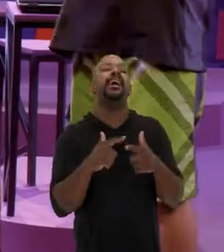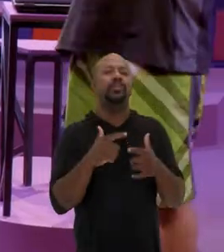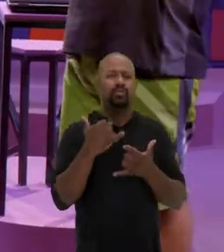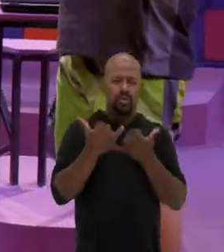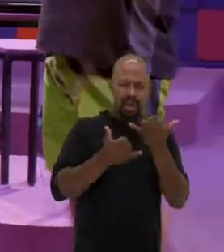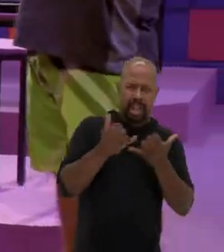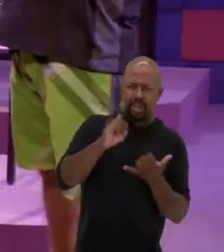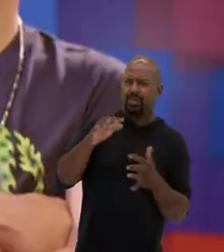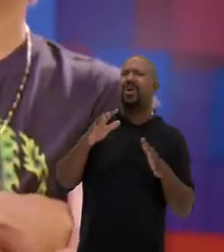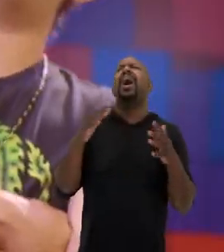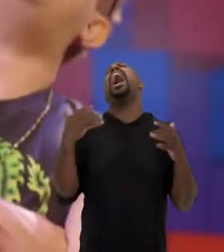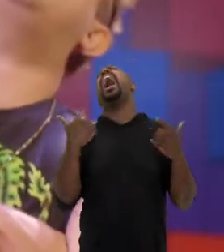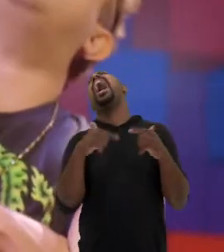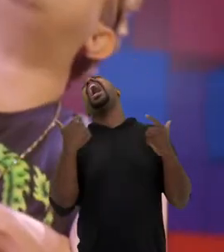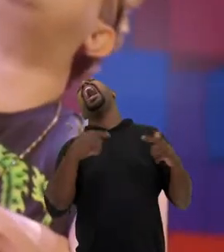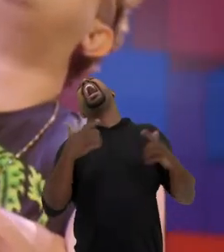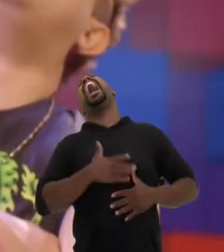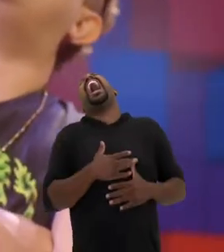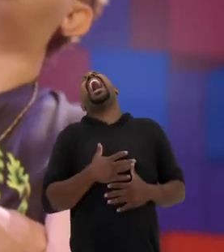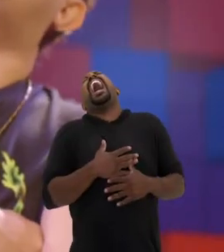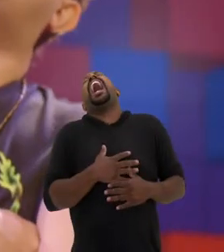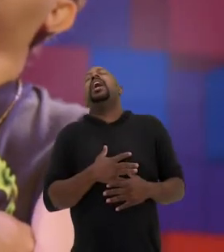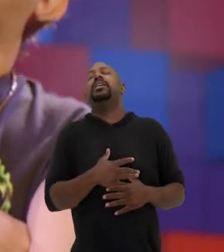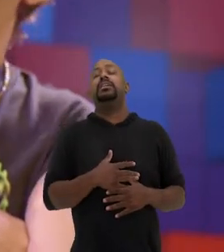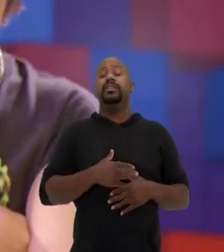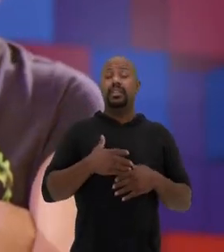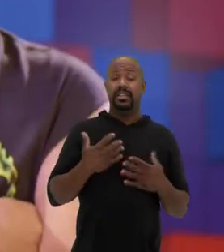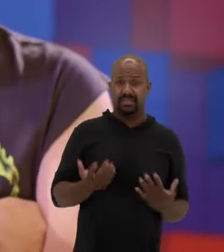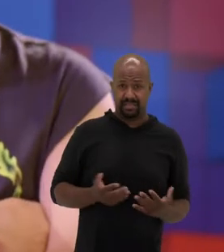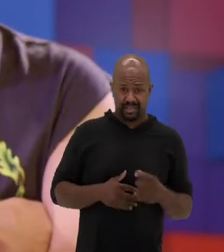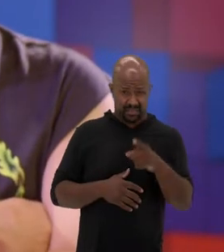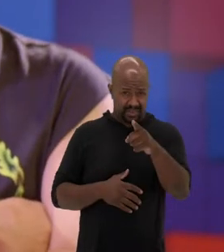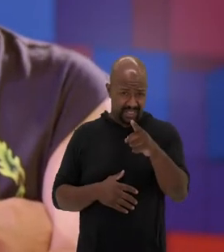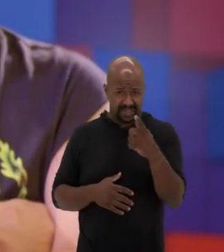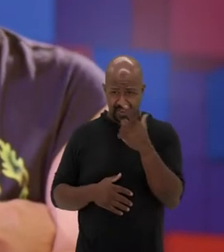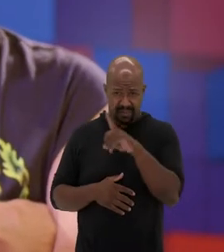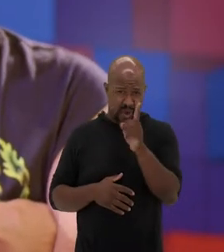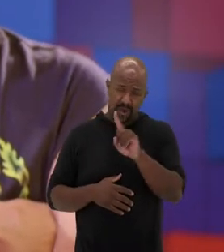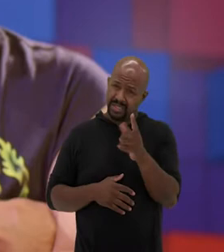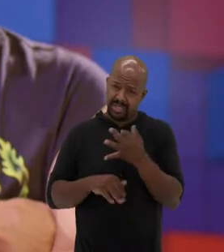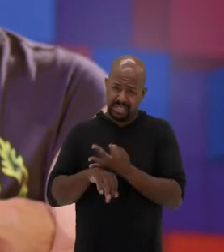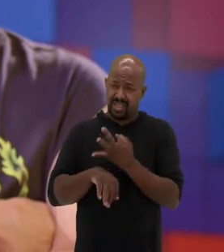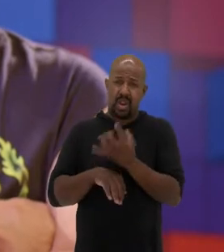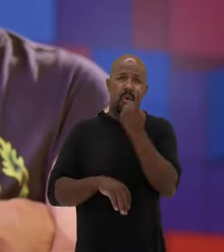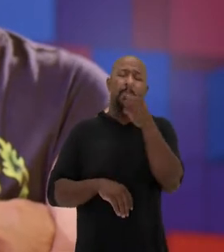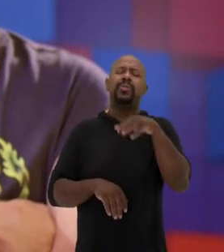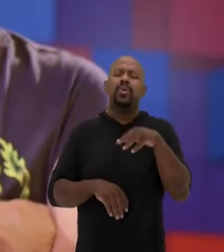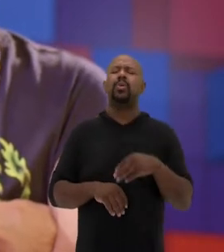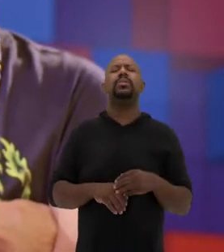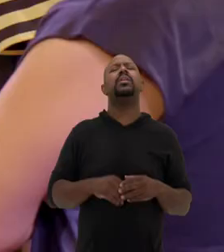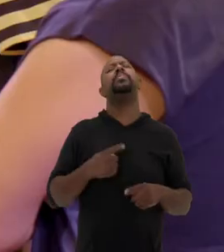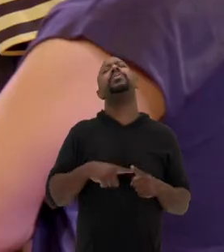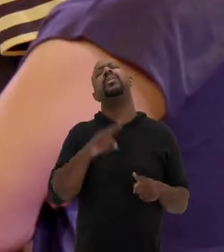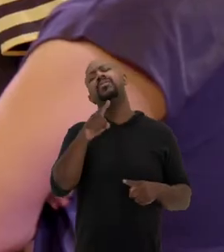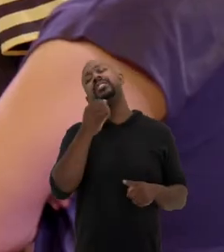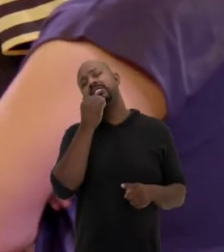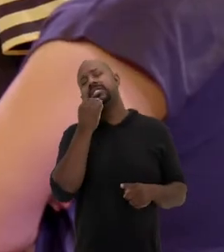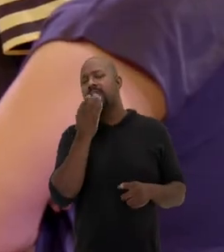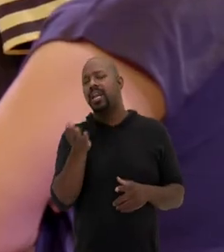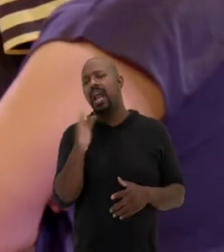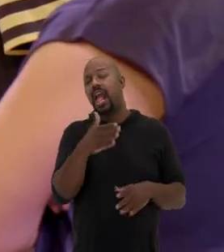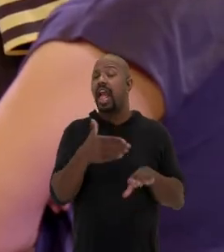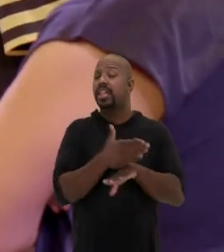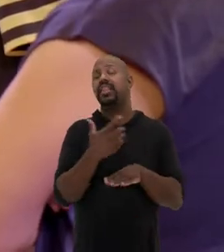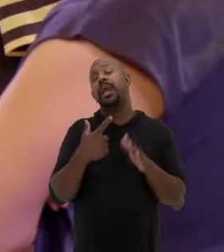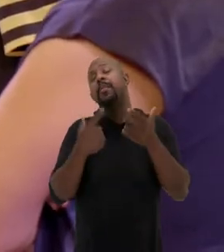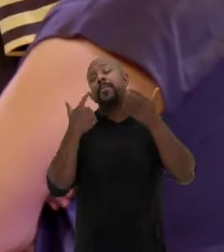Ernesto chegam. Jogar o jogo? Ai, vocês não vão durar um minuto. Então por que que vocês não entram